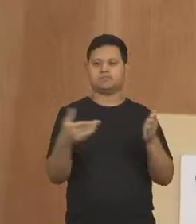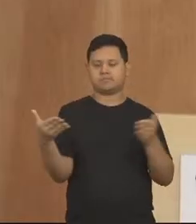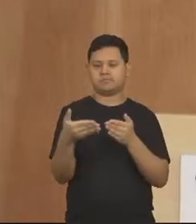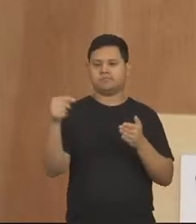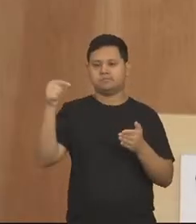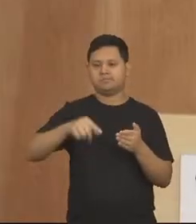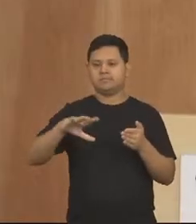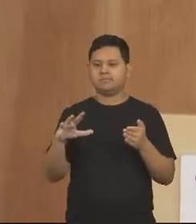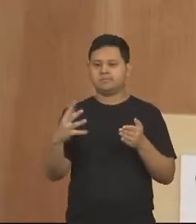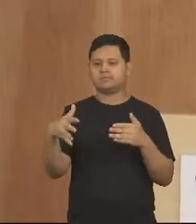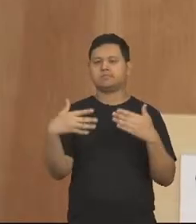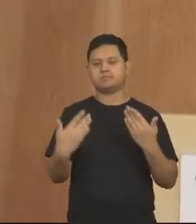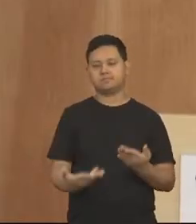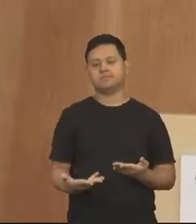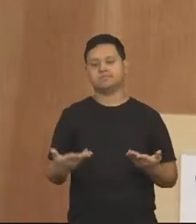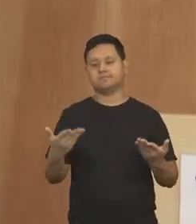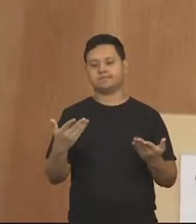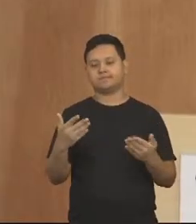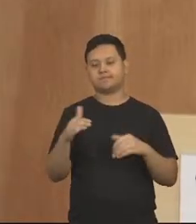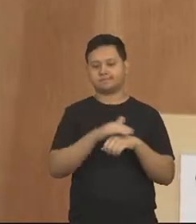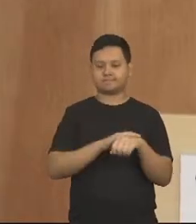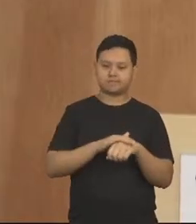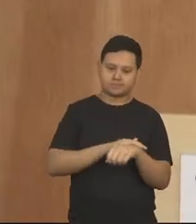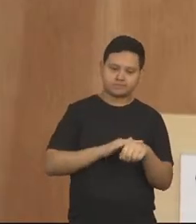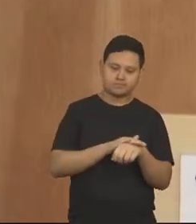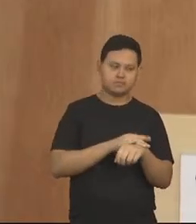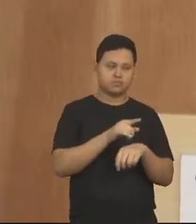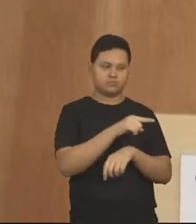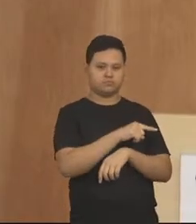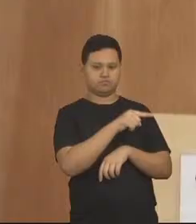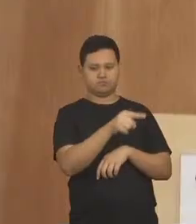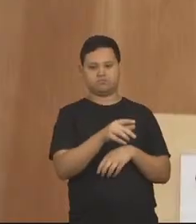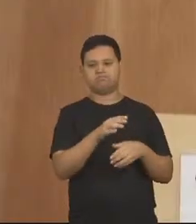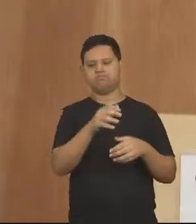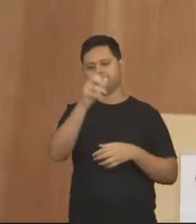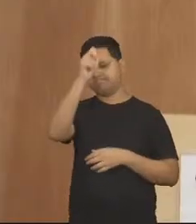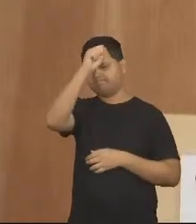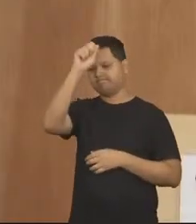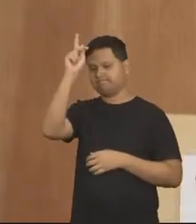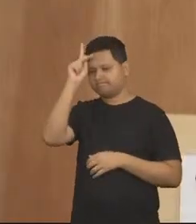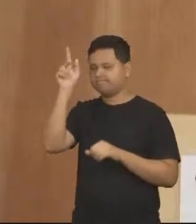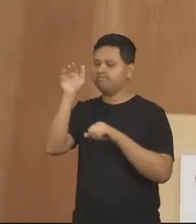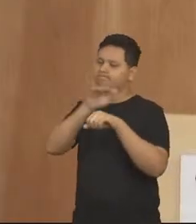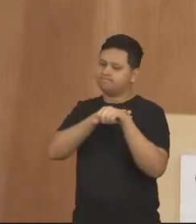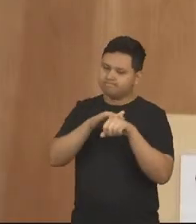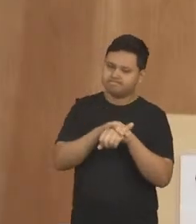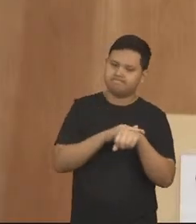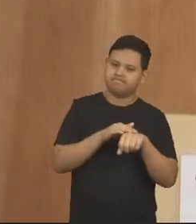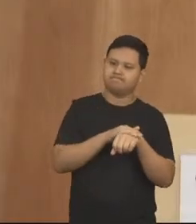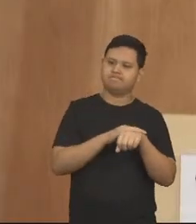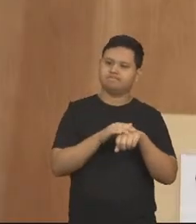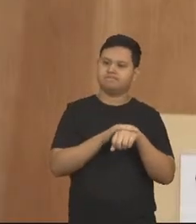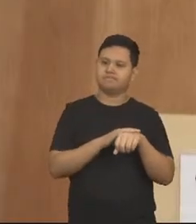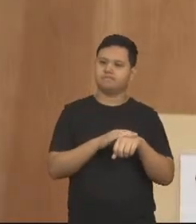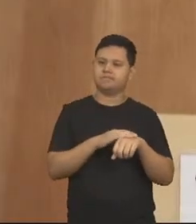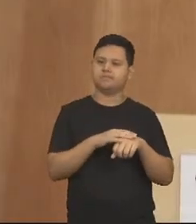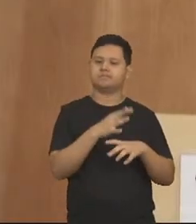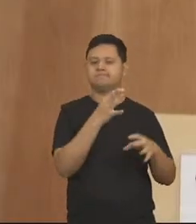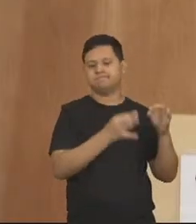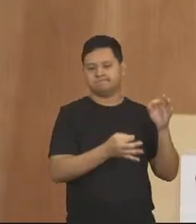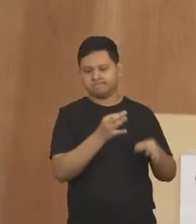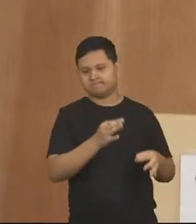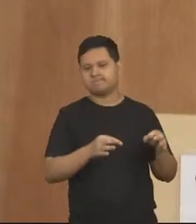agora. E aí, dialogando com os pares, dialogando com o prefeito, dialogando com o